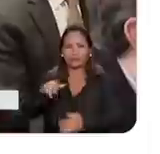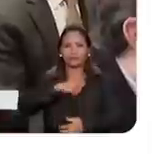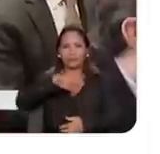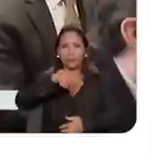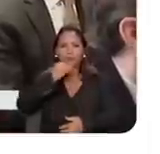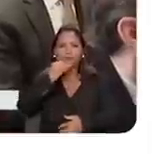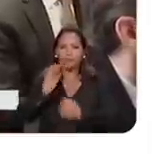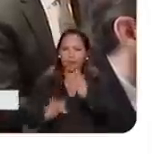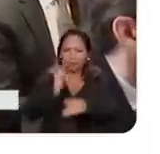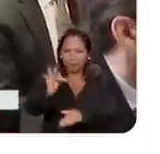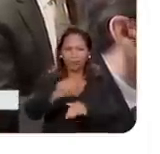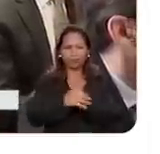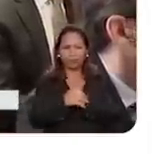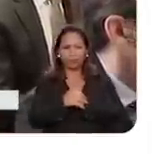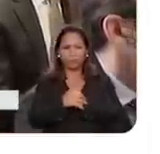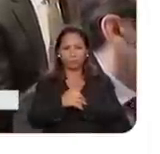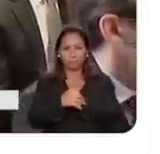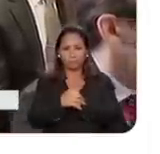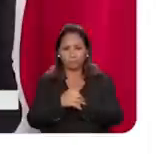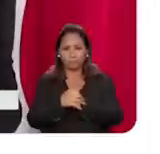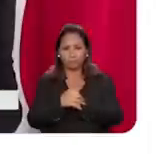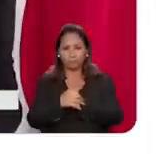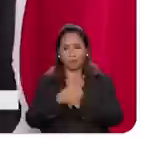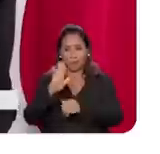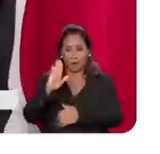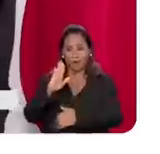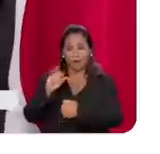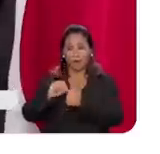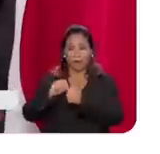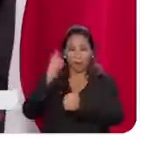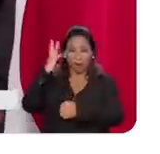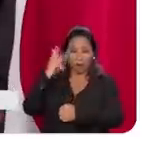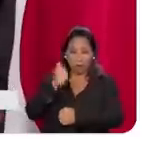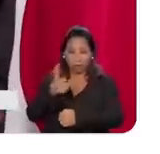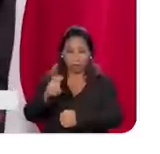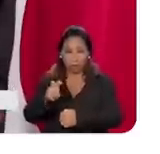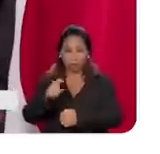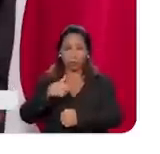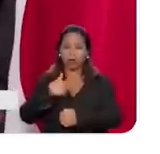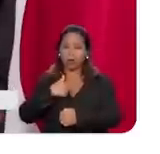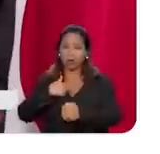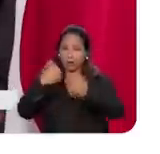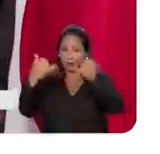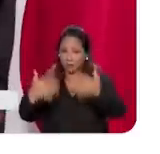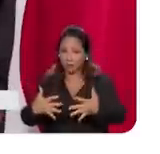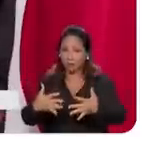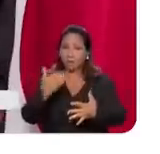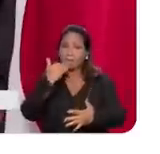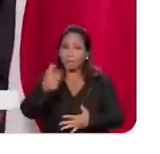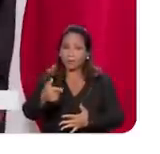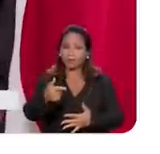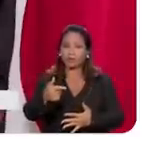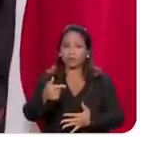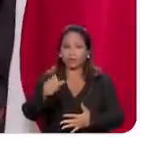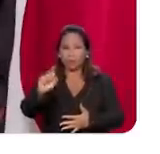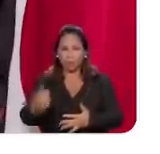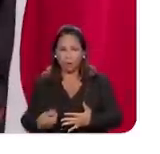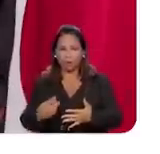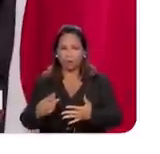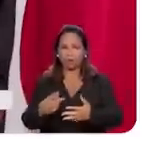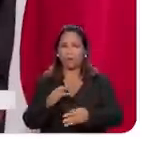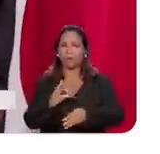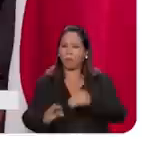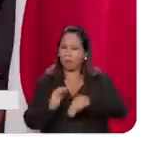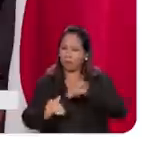muito bem Lula critica posicionamento dos Estados Unidos sobre guerra entre Rússia e Ucrânia